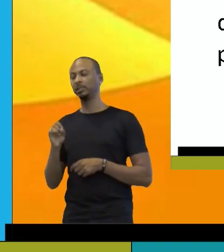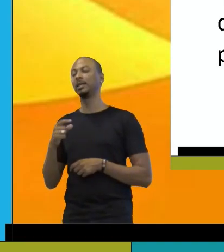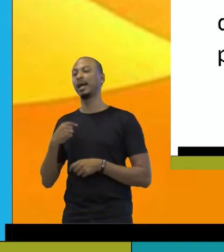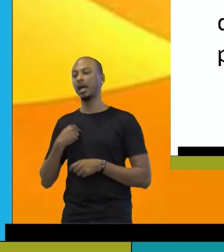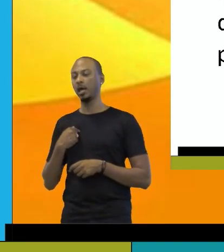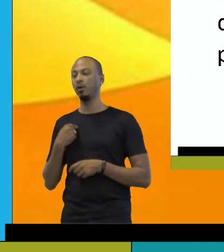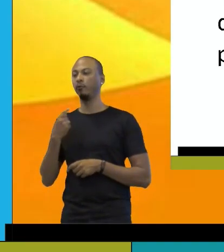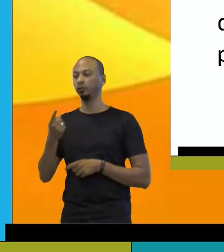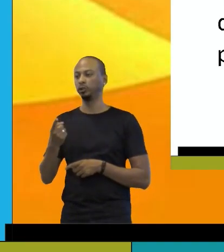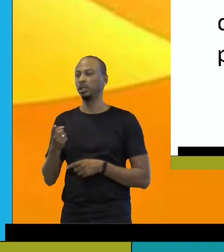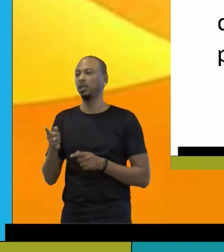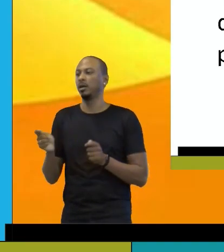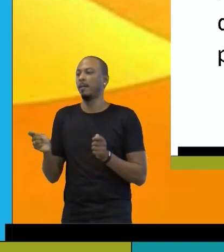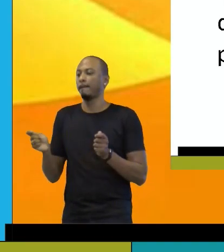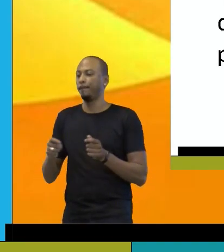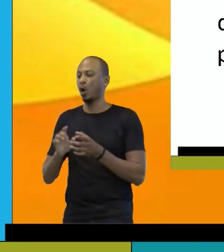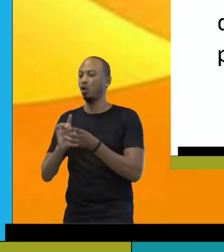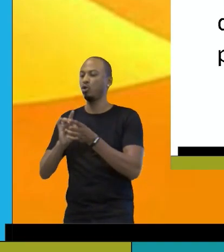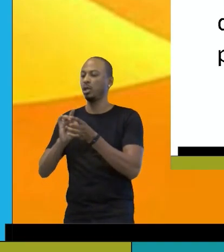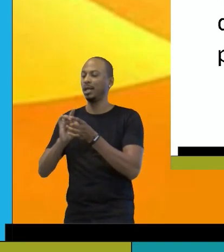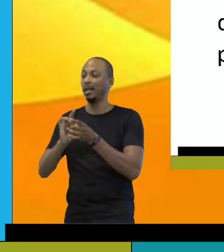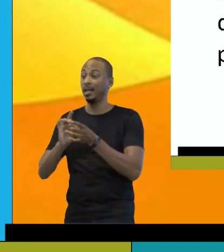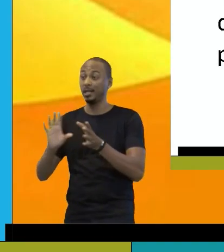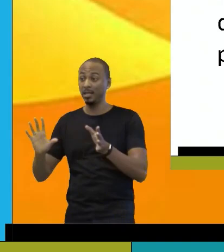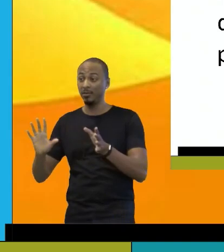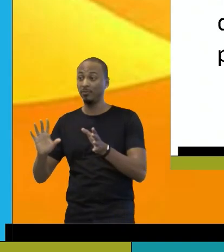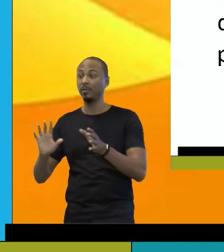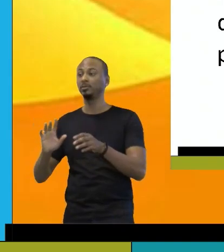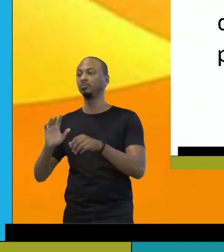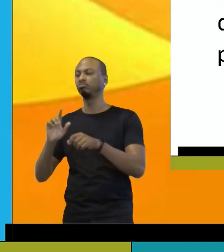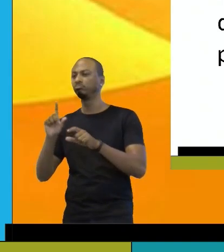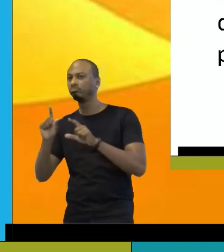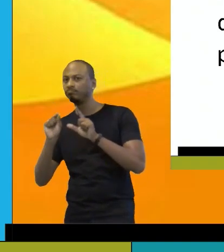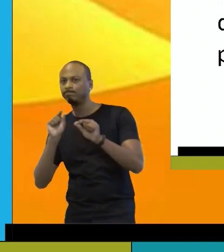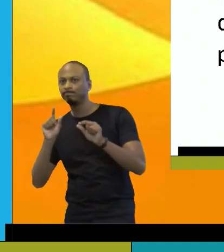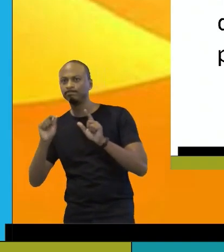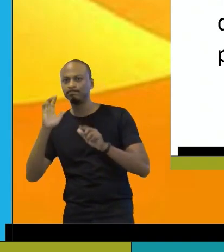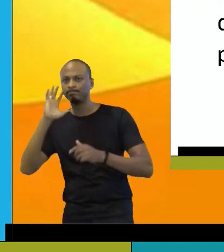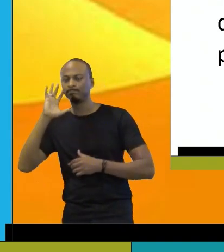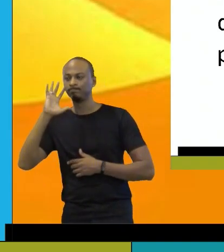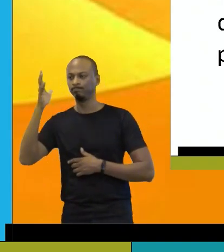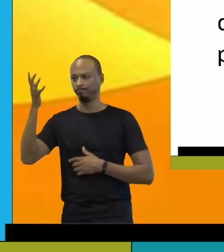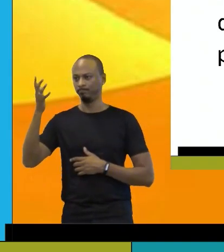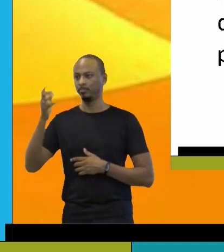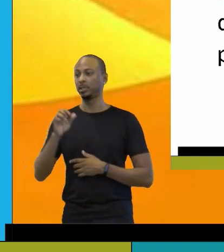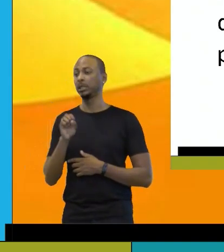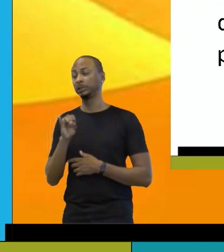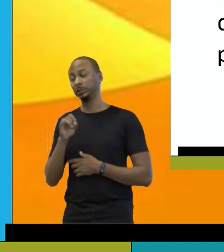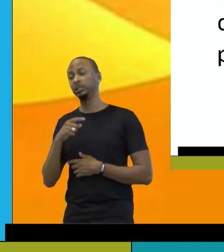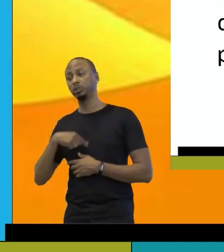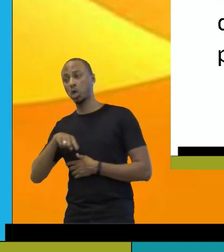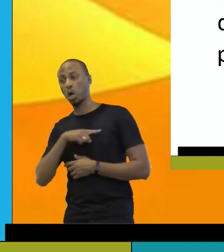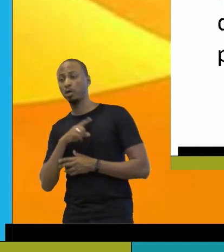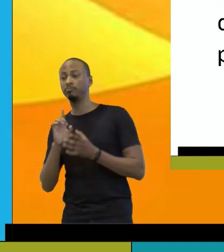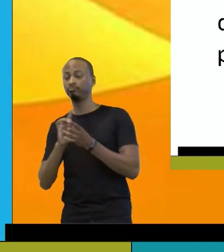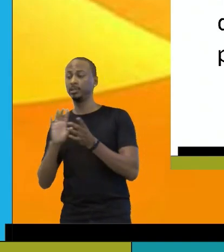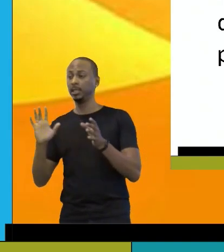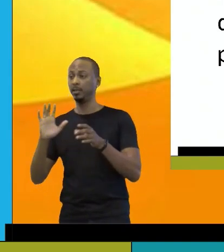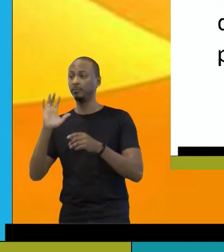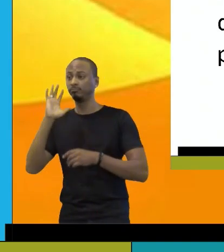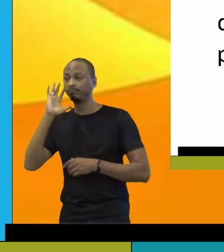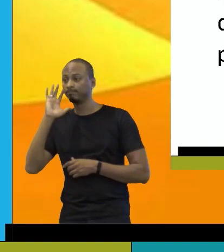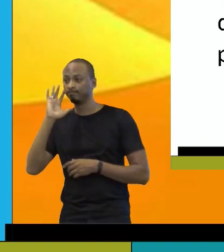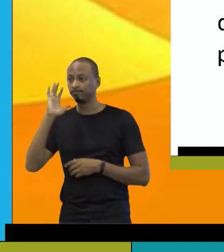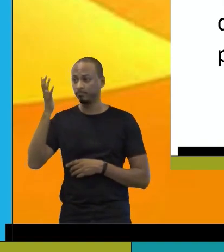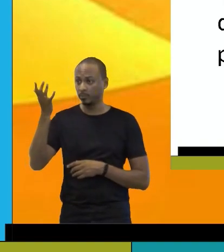você somos livres para escolher. Se nós somos livres para escolher, é porque